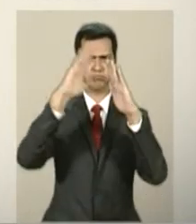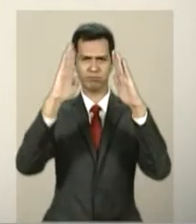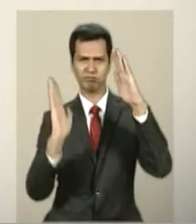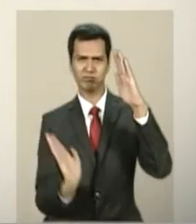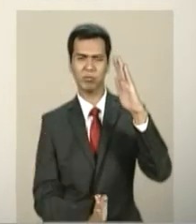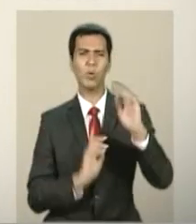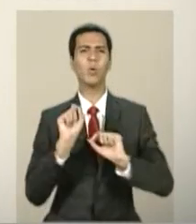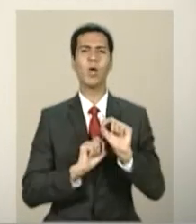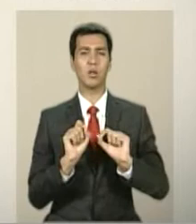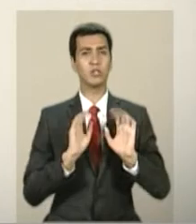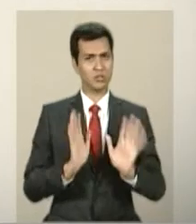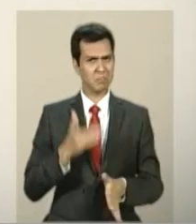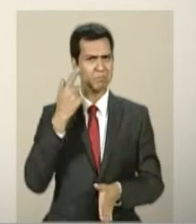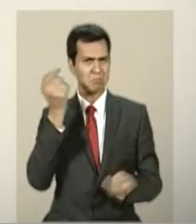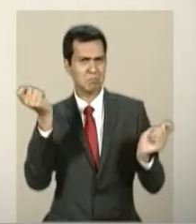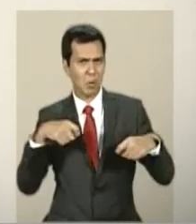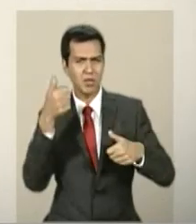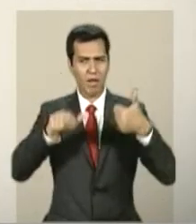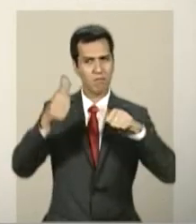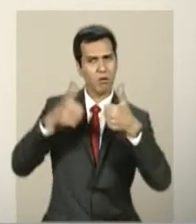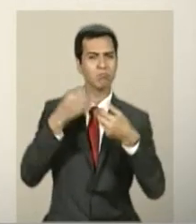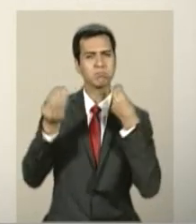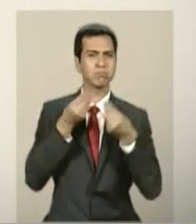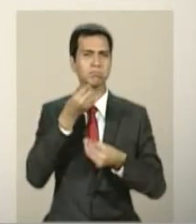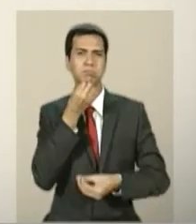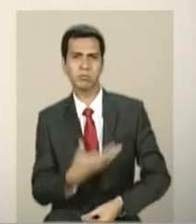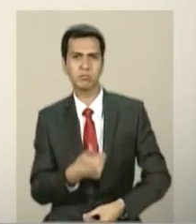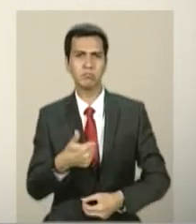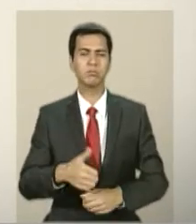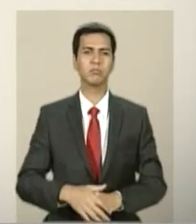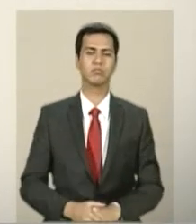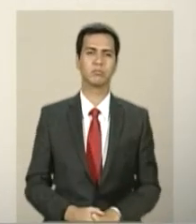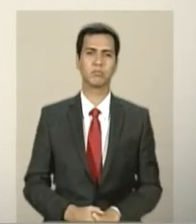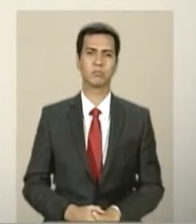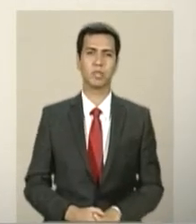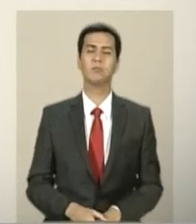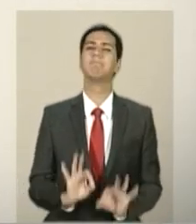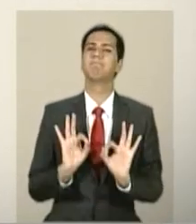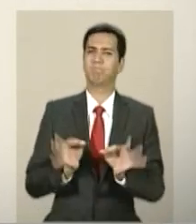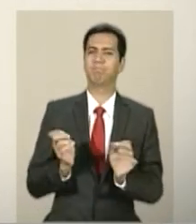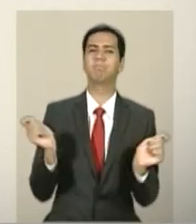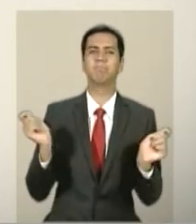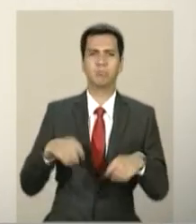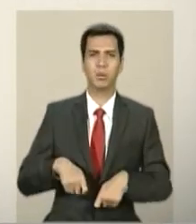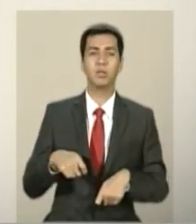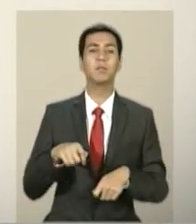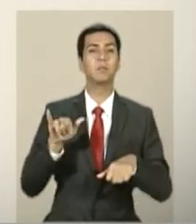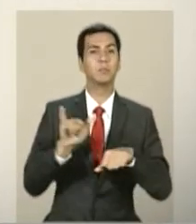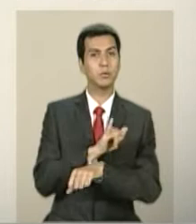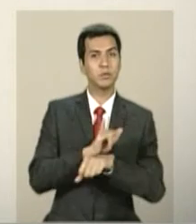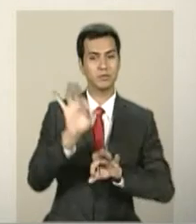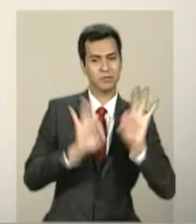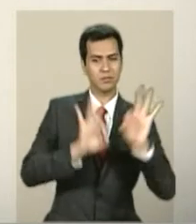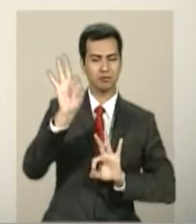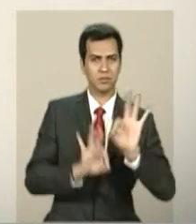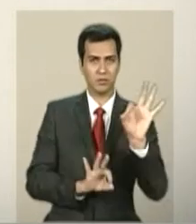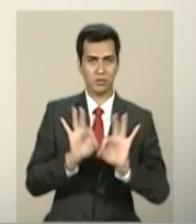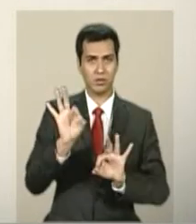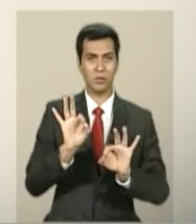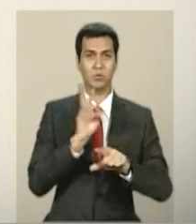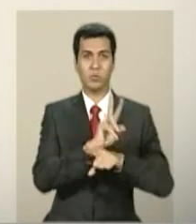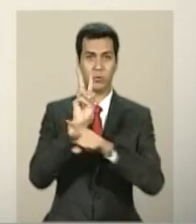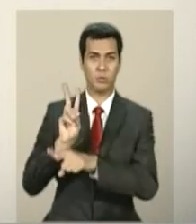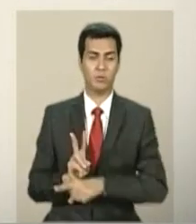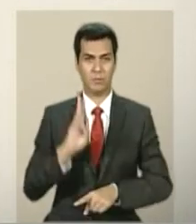resultado das operações até agora dá sim Luciano o plano estratégico de fronteiras Como você sabe tem como objetivo